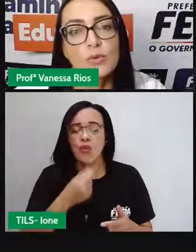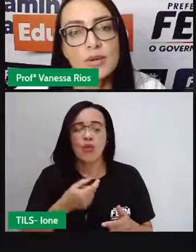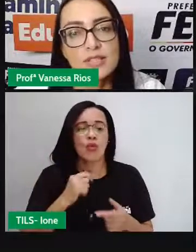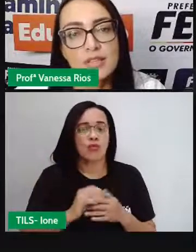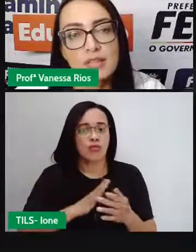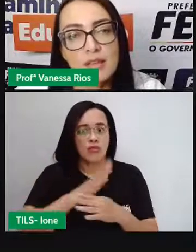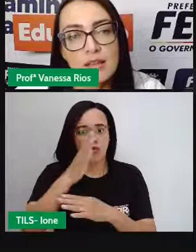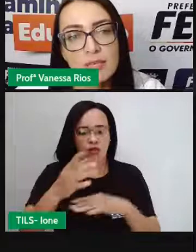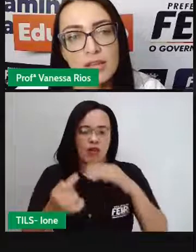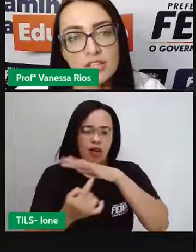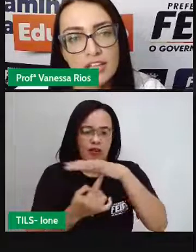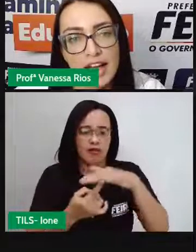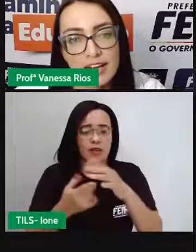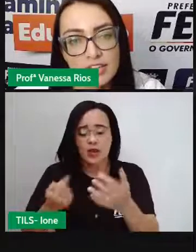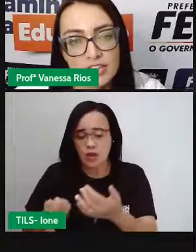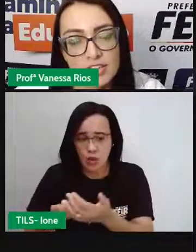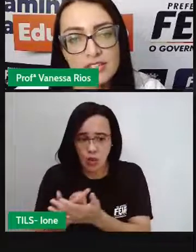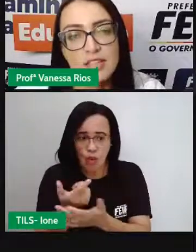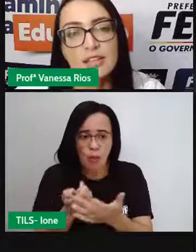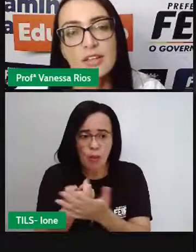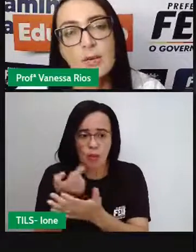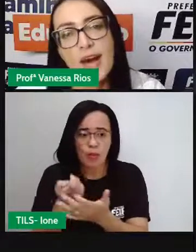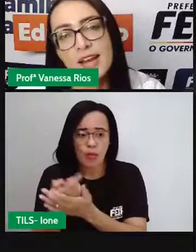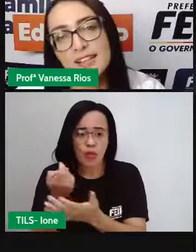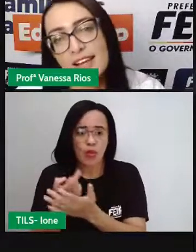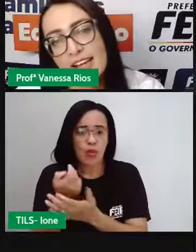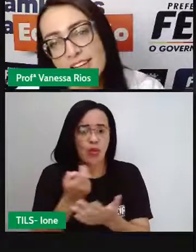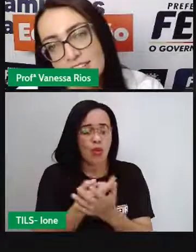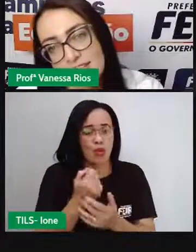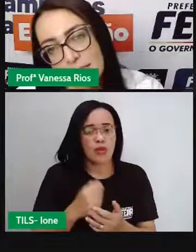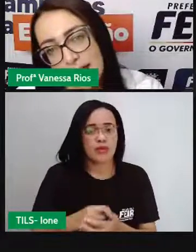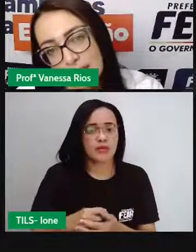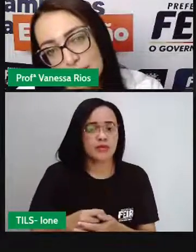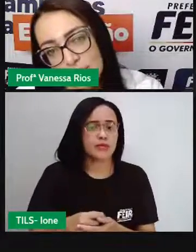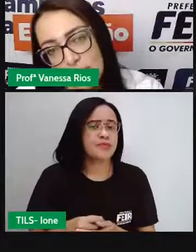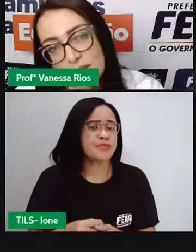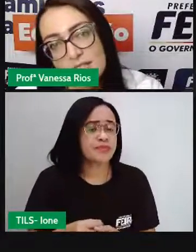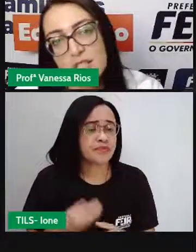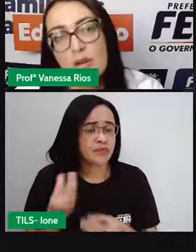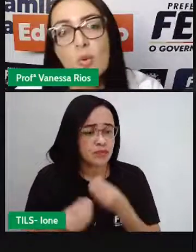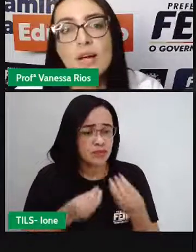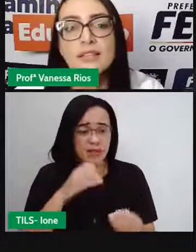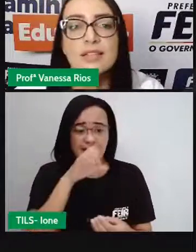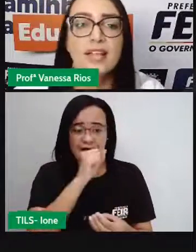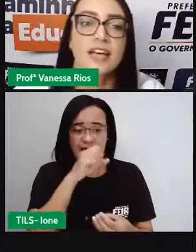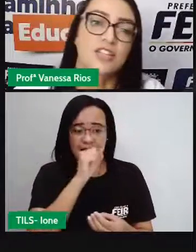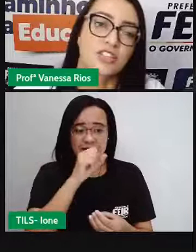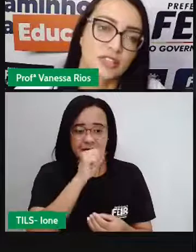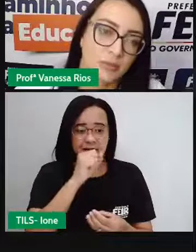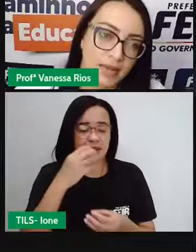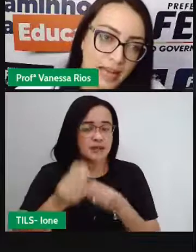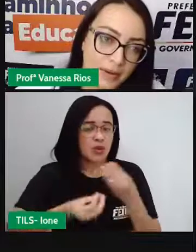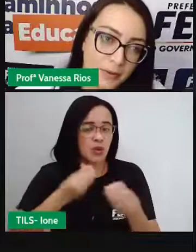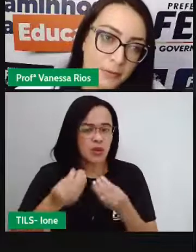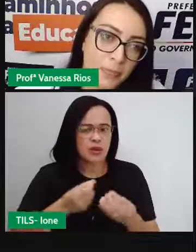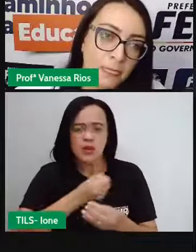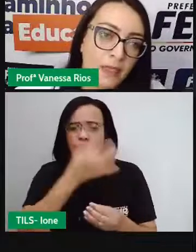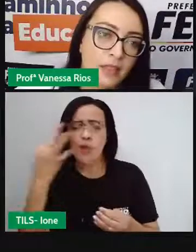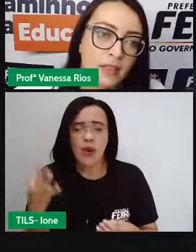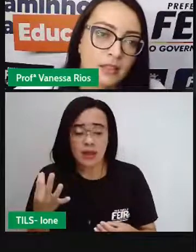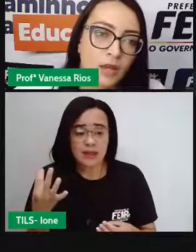comprou 1,5 de laranjas, deu 40 laranjas para Lucas, e quantas laranjas